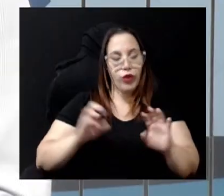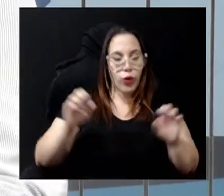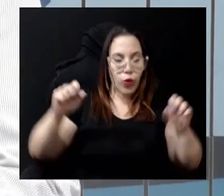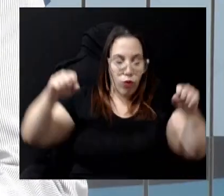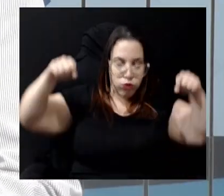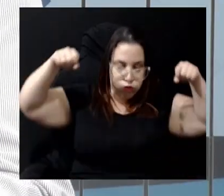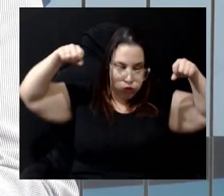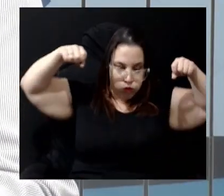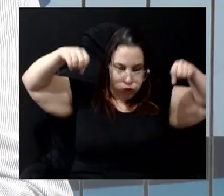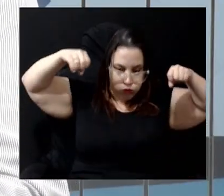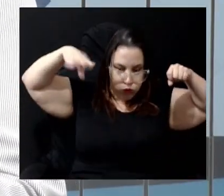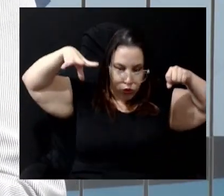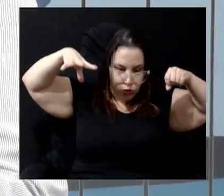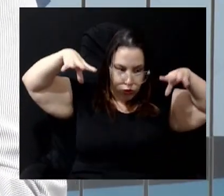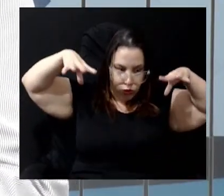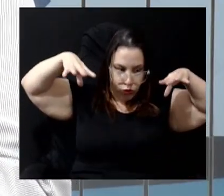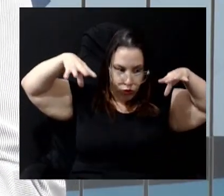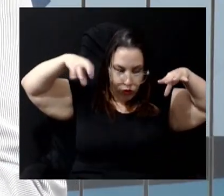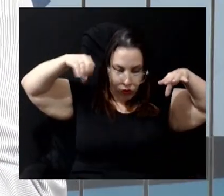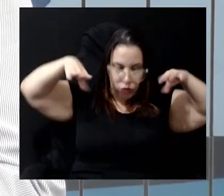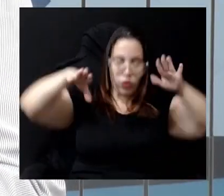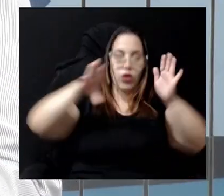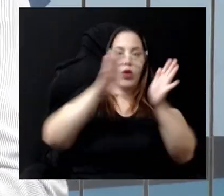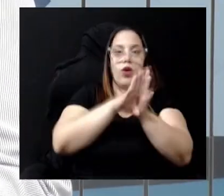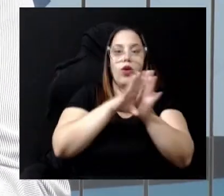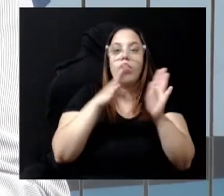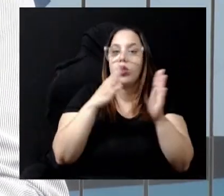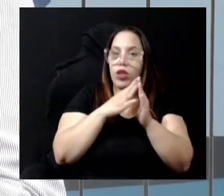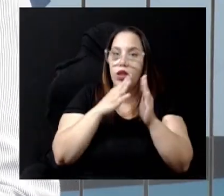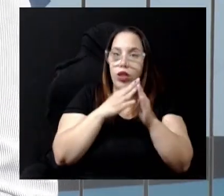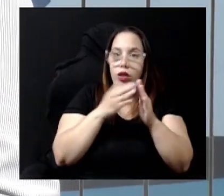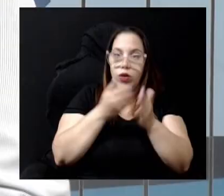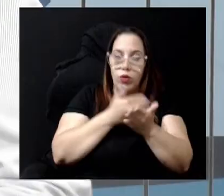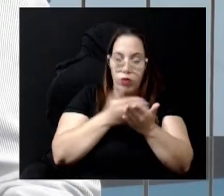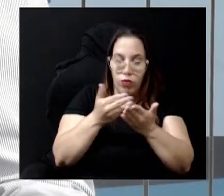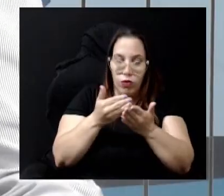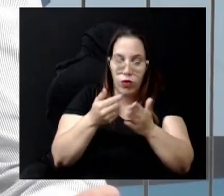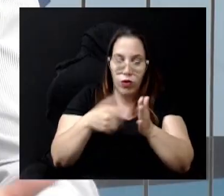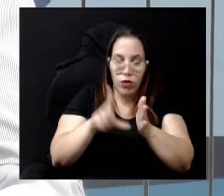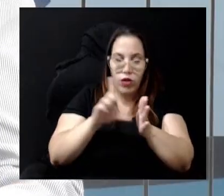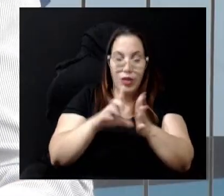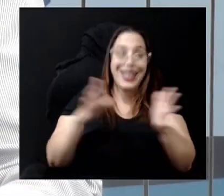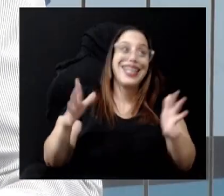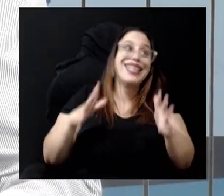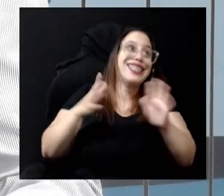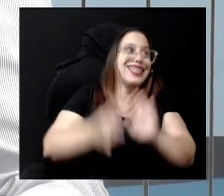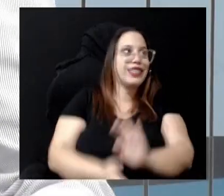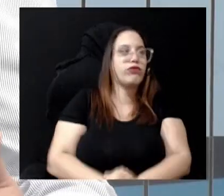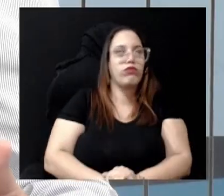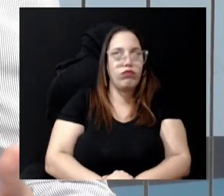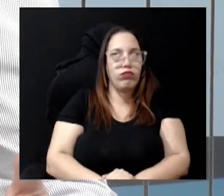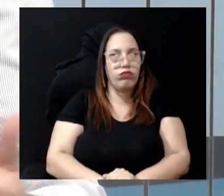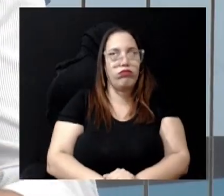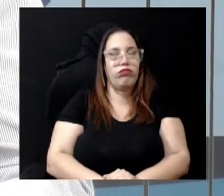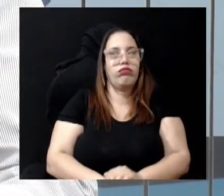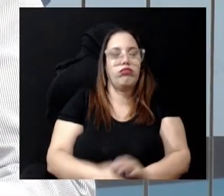Então, se eu chego em casa um pouco mais cedo, talvez isso me anime a ir para cidades mais próximas, ver parentes,